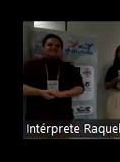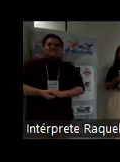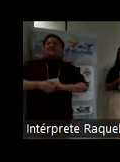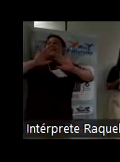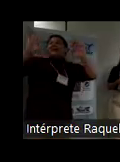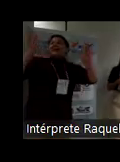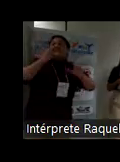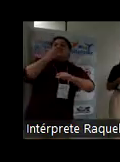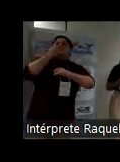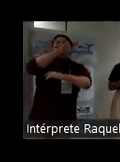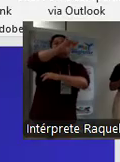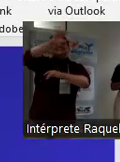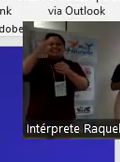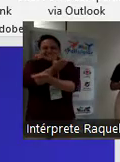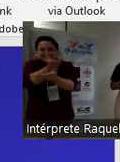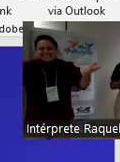Bom dia.